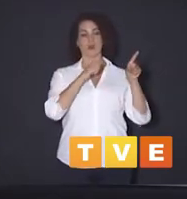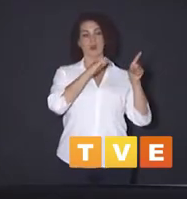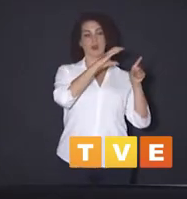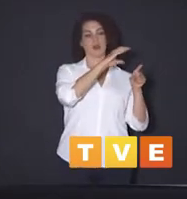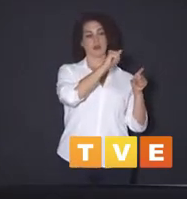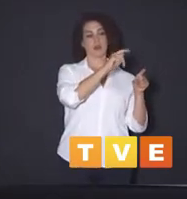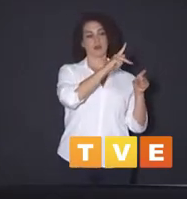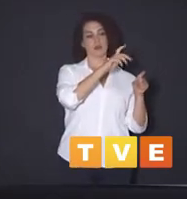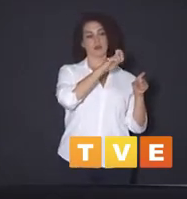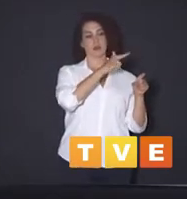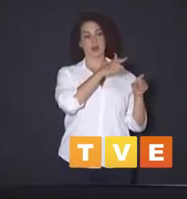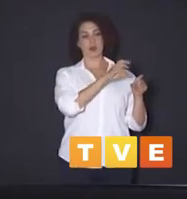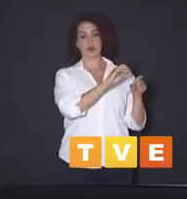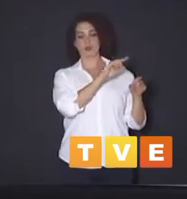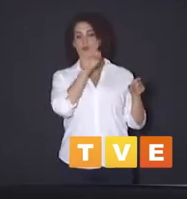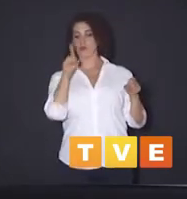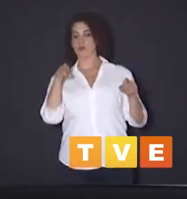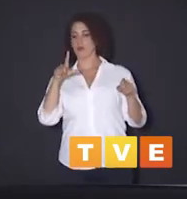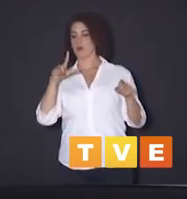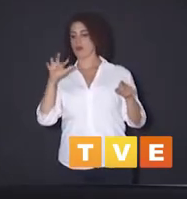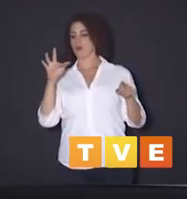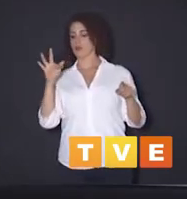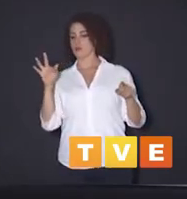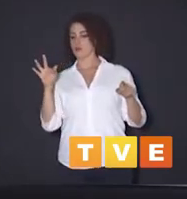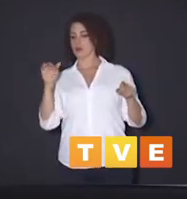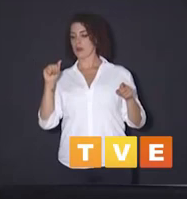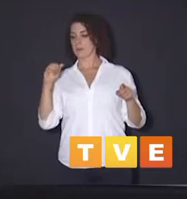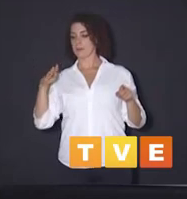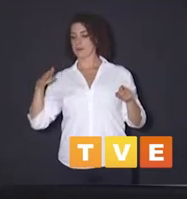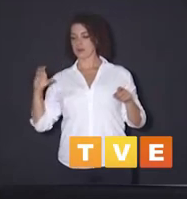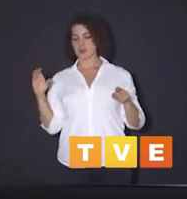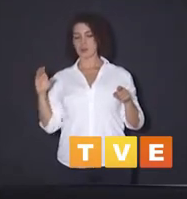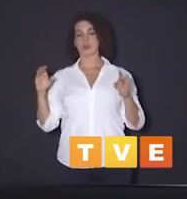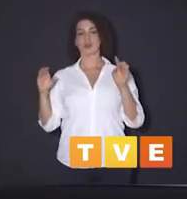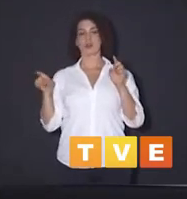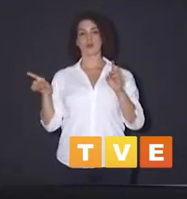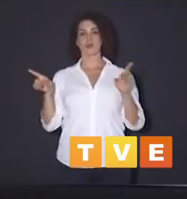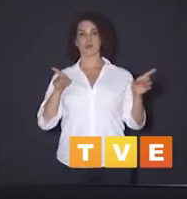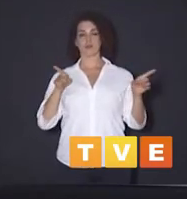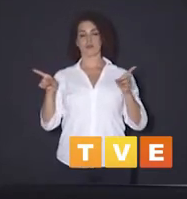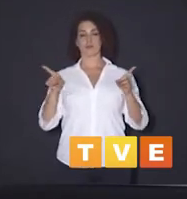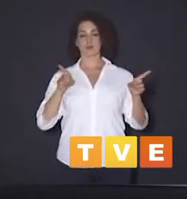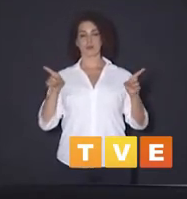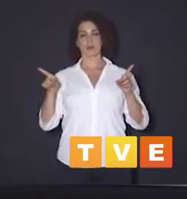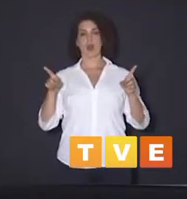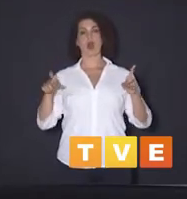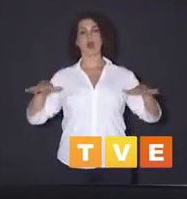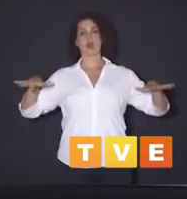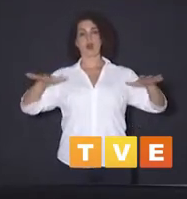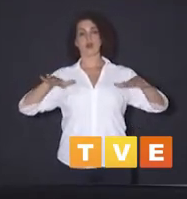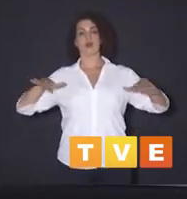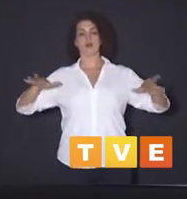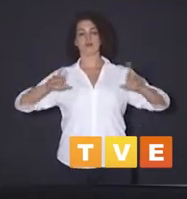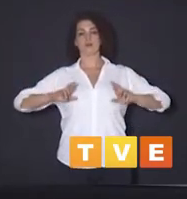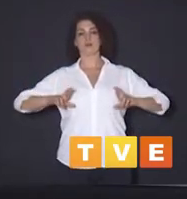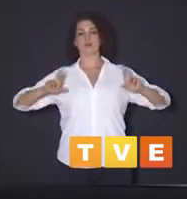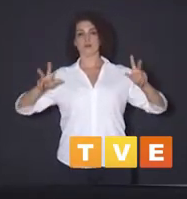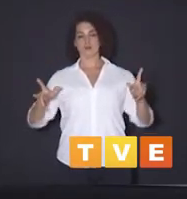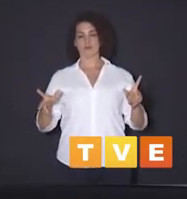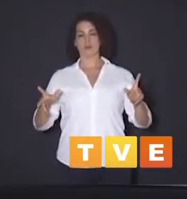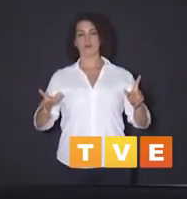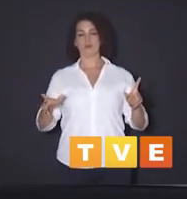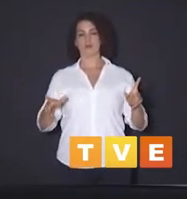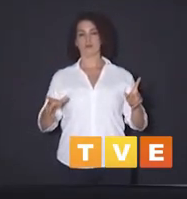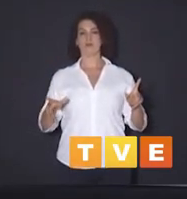abc estão os empreendimentos territorializados e um espaço